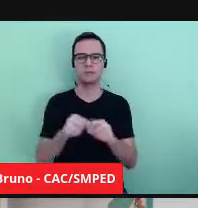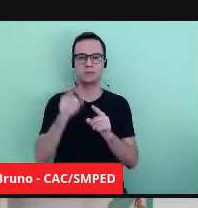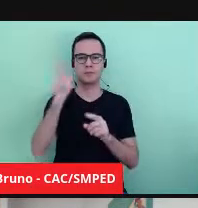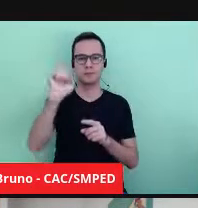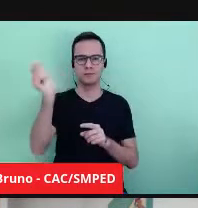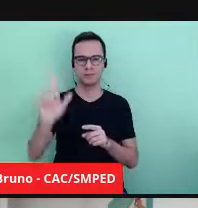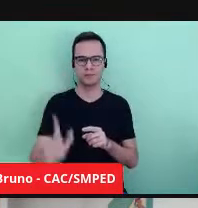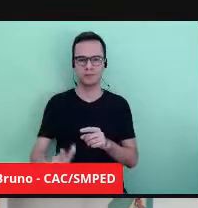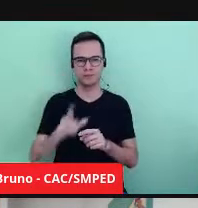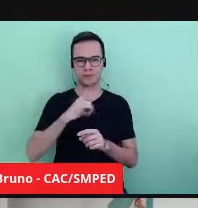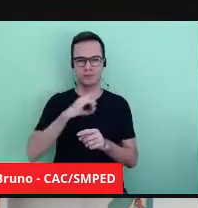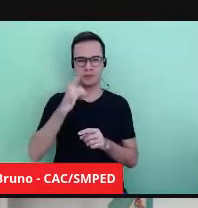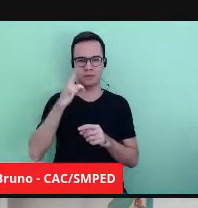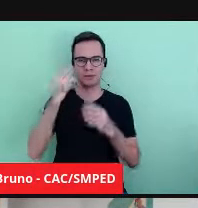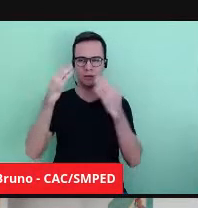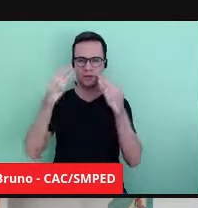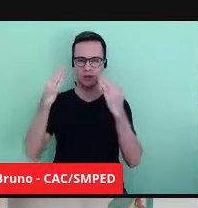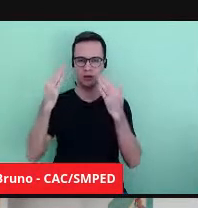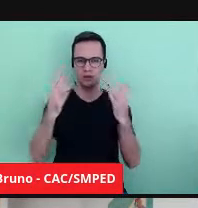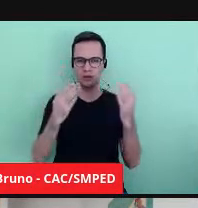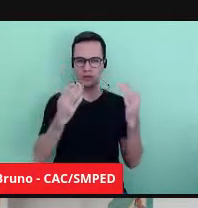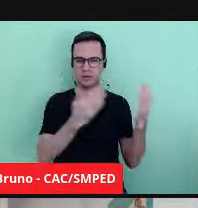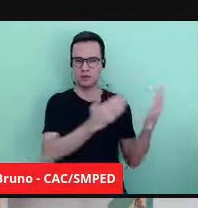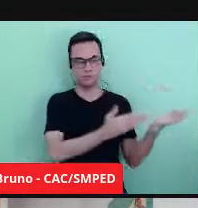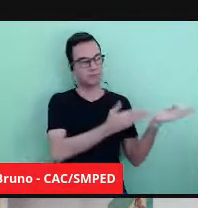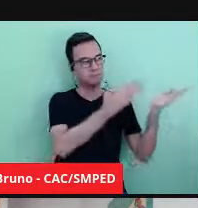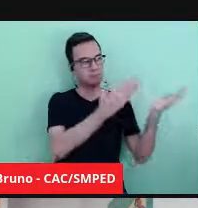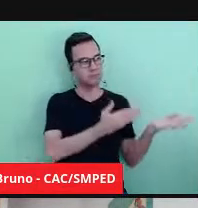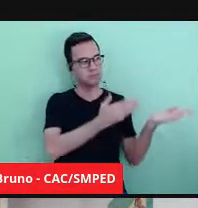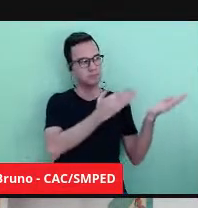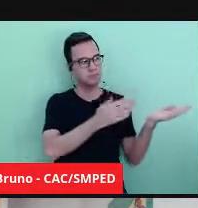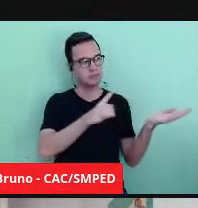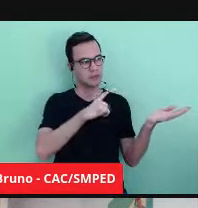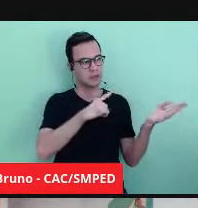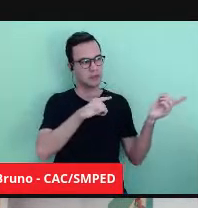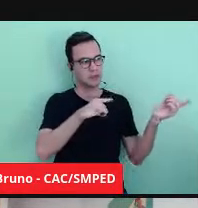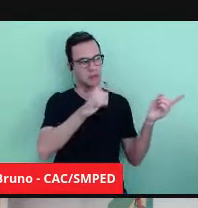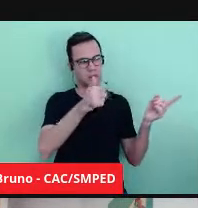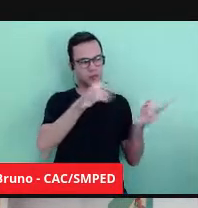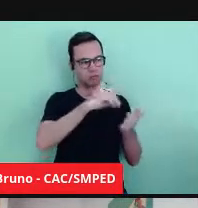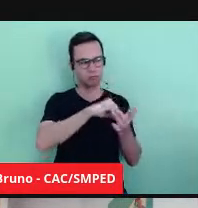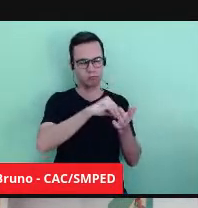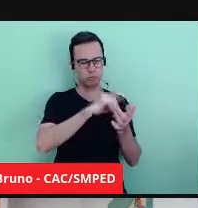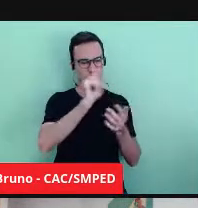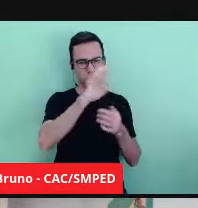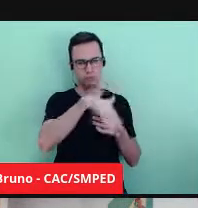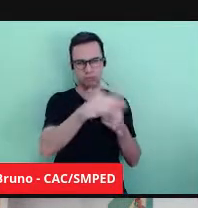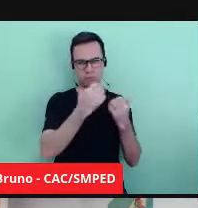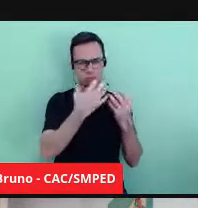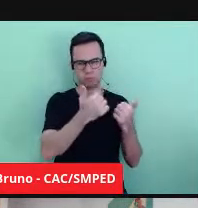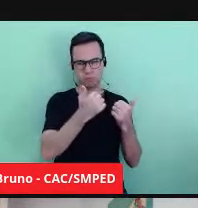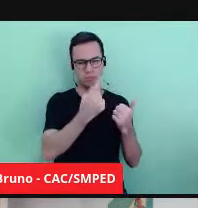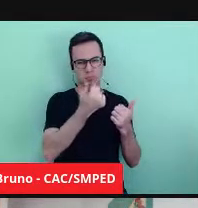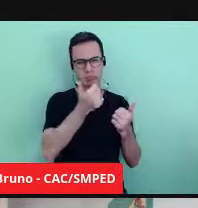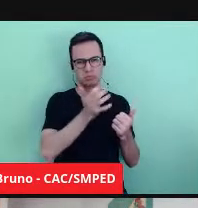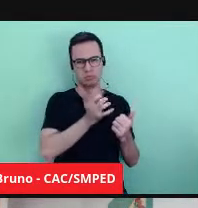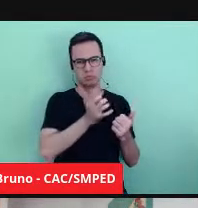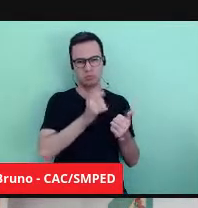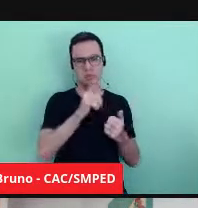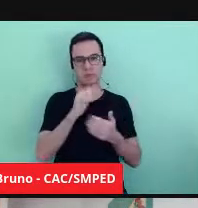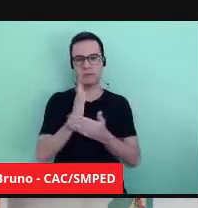aqui da cidade é o espaço com baixíssima vulnerabilidade, né? Enquanto que nas periferias aqui a gente tem